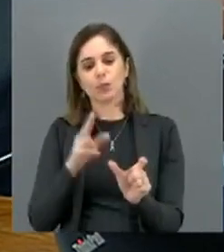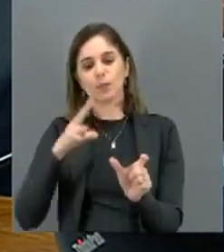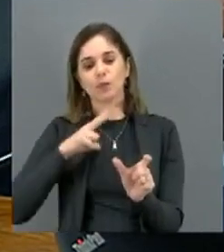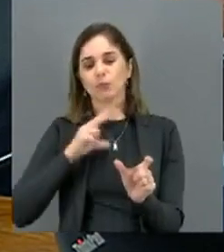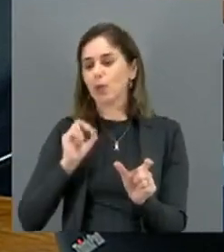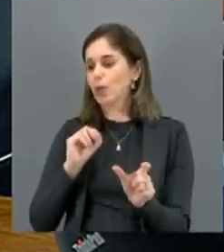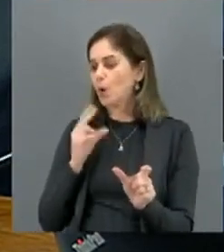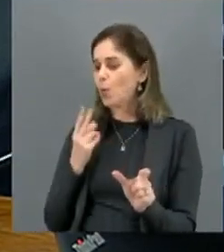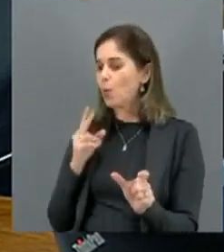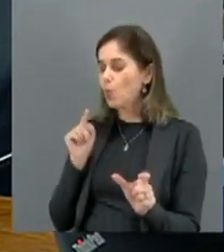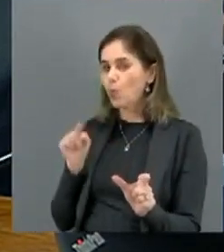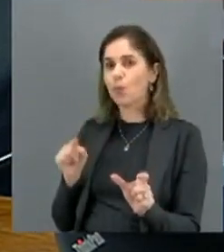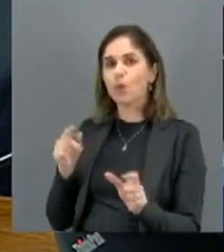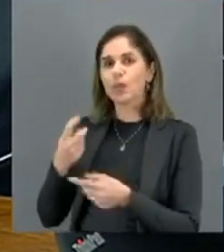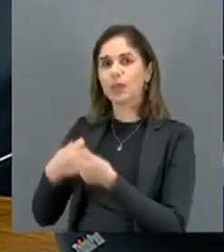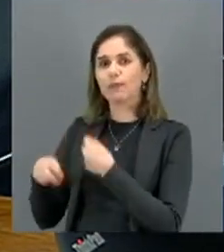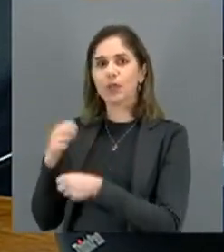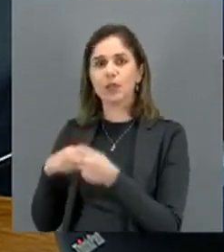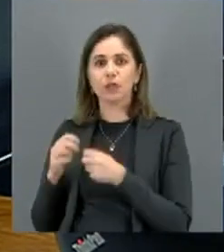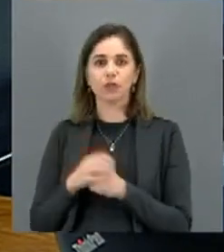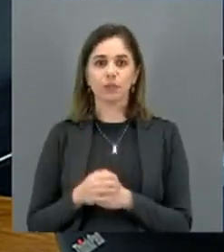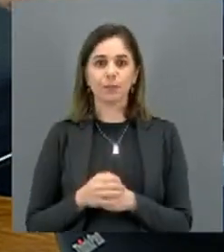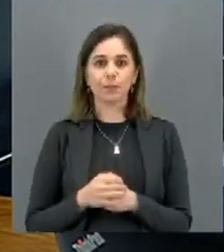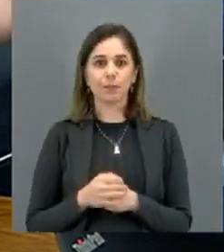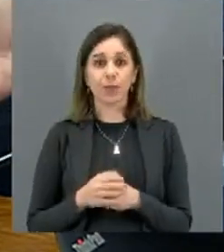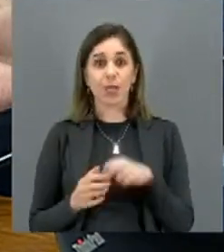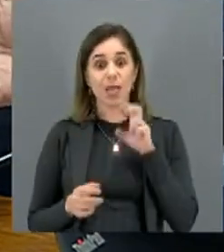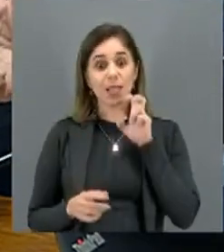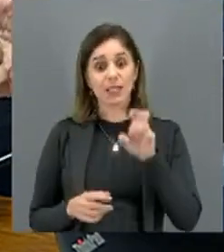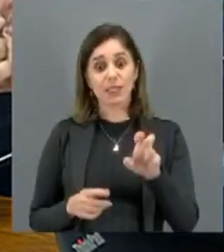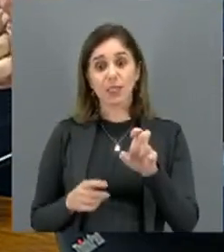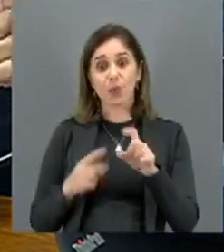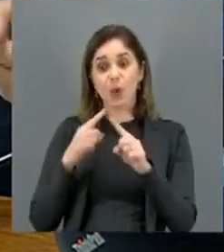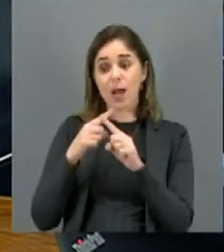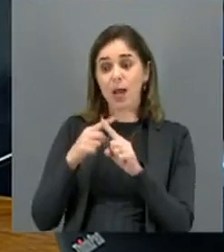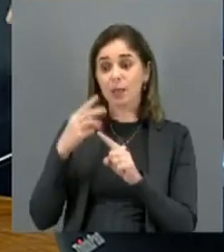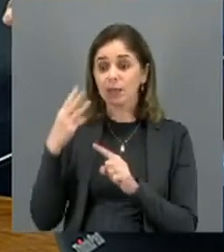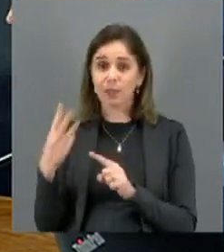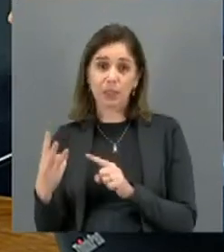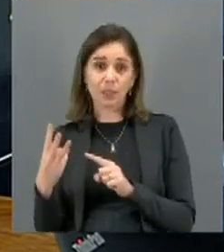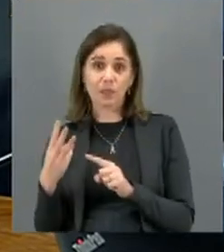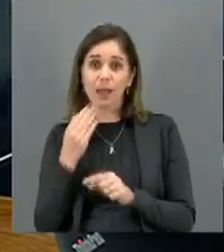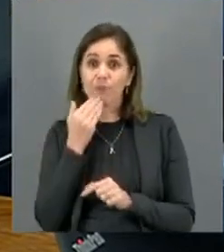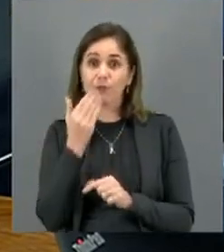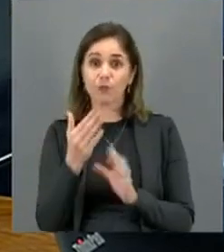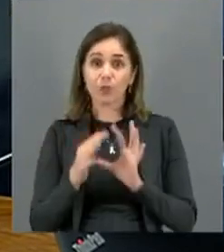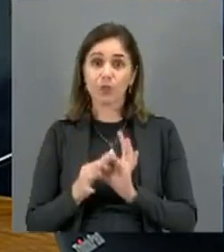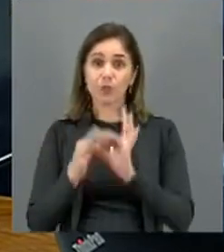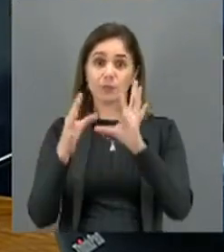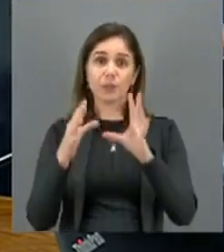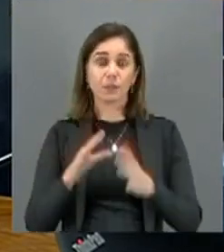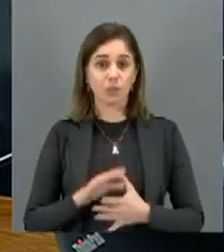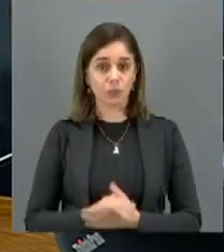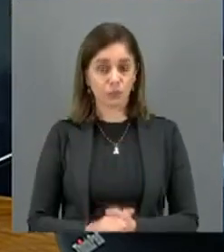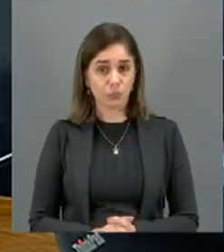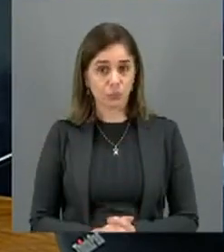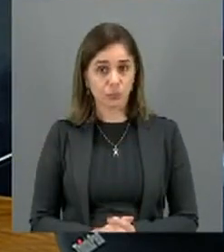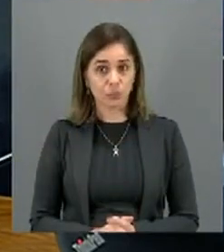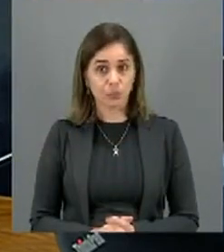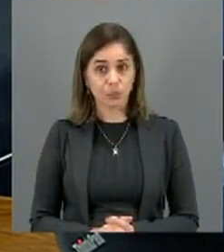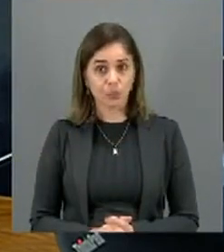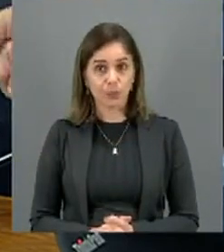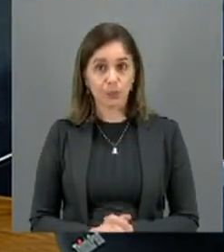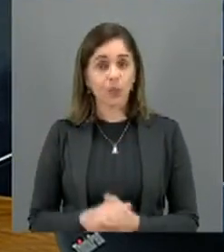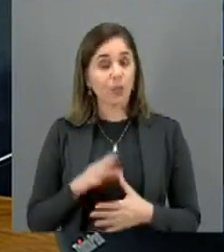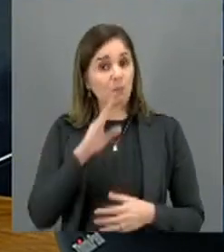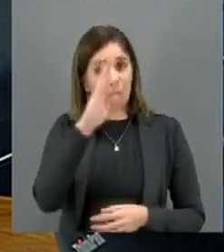8 ministros. Está 5-3 a favor da descriminalização. E o Brasil está a caminhar, a